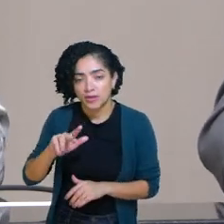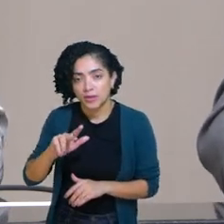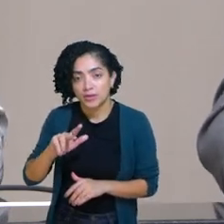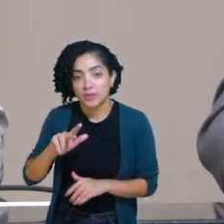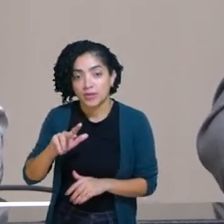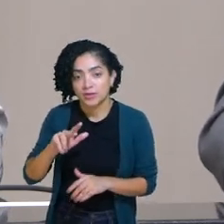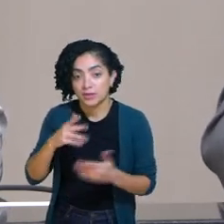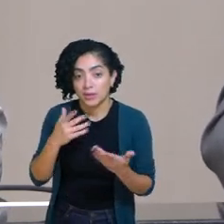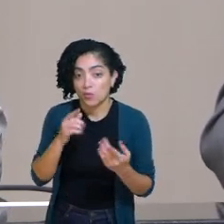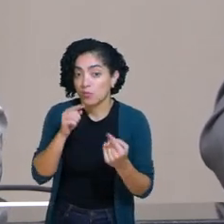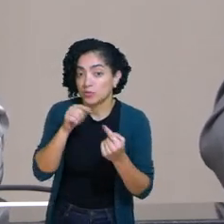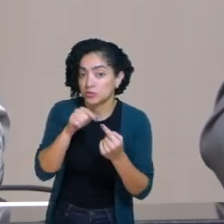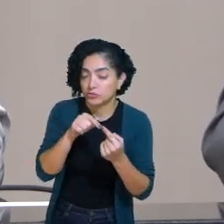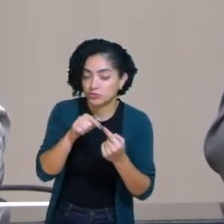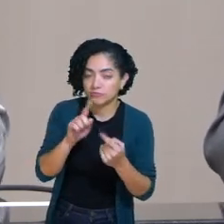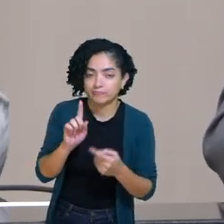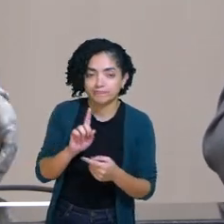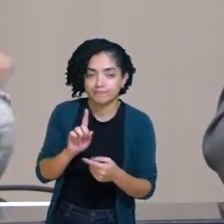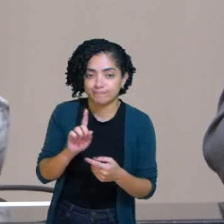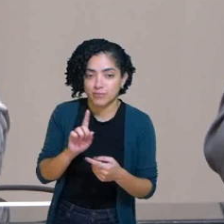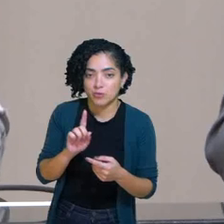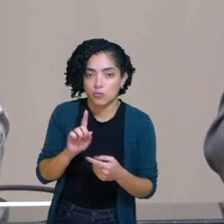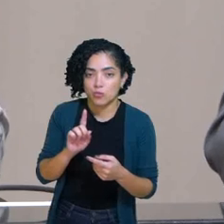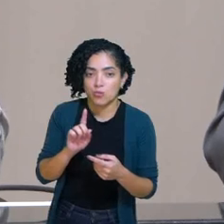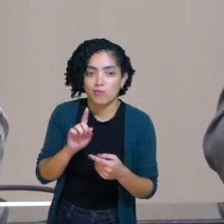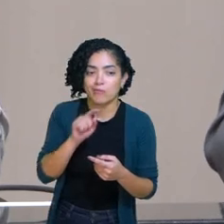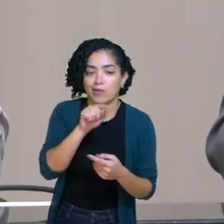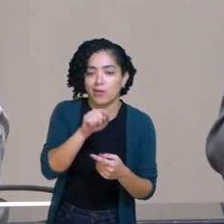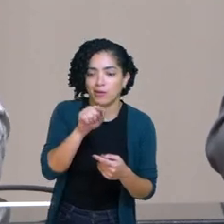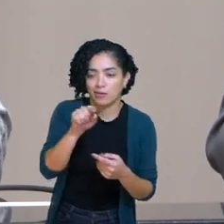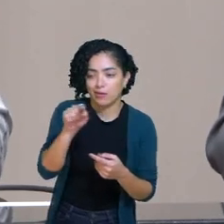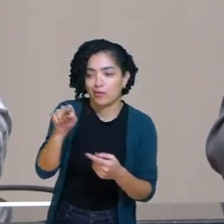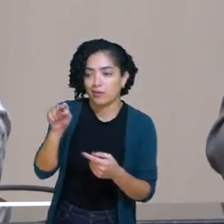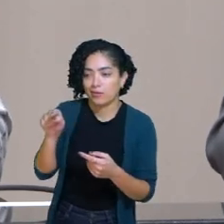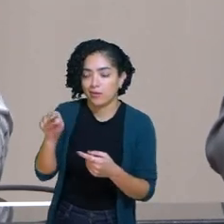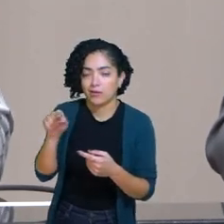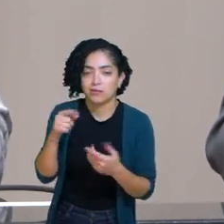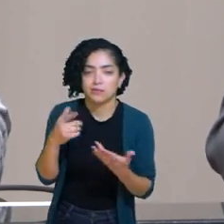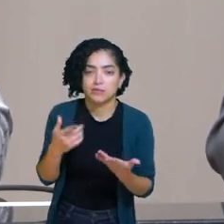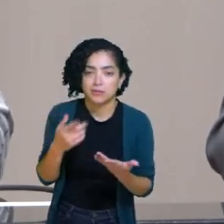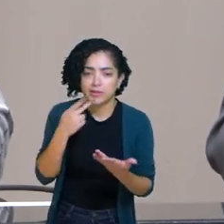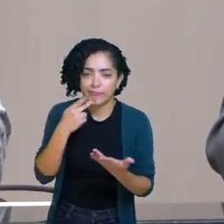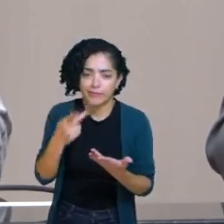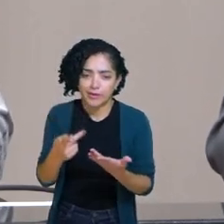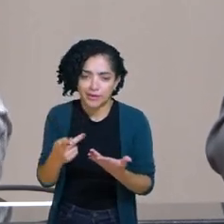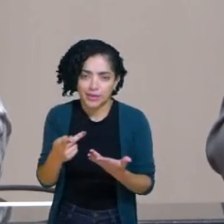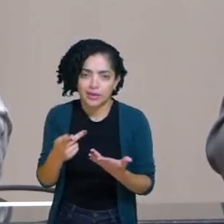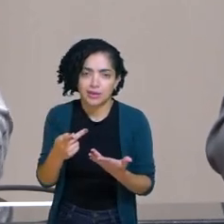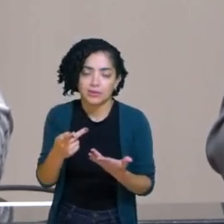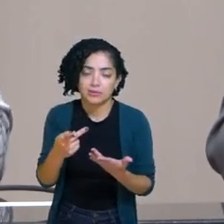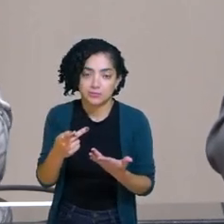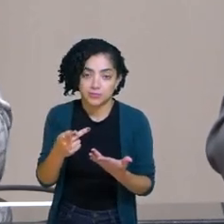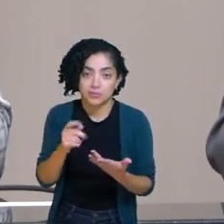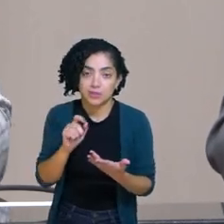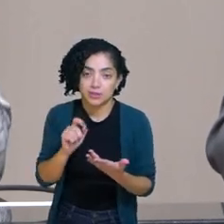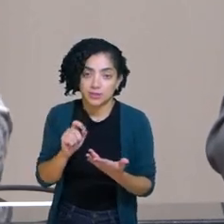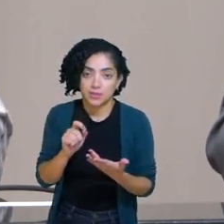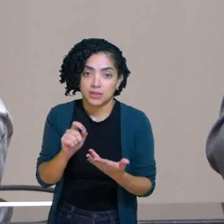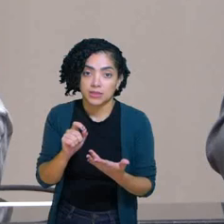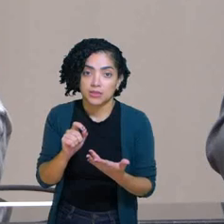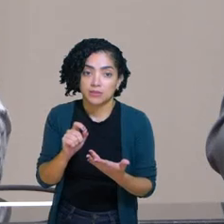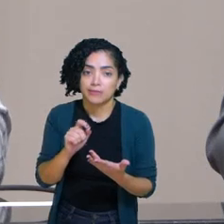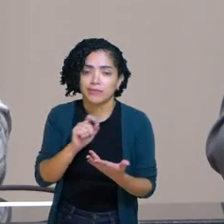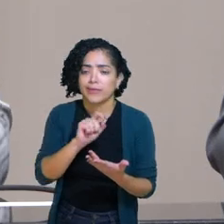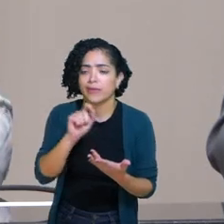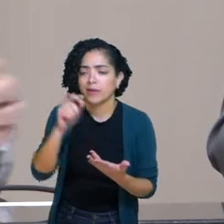intuito deste seminário apontar o dedo para dizer A quem cabe ah De quem é a